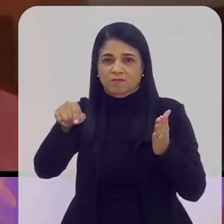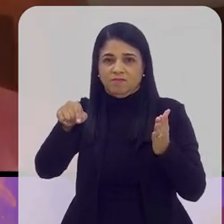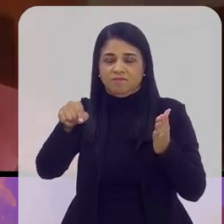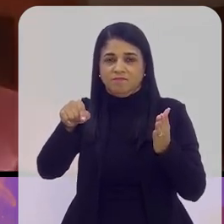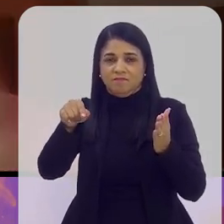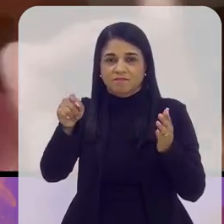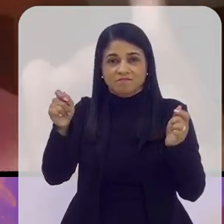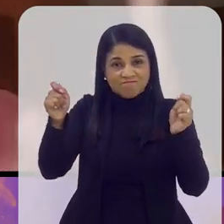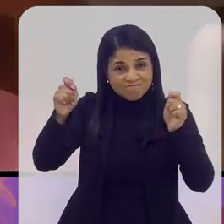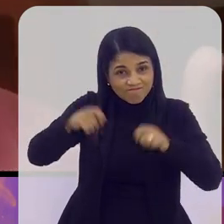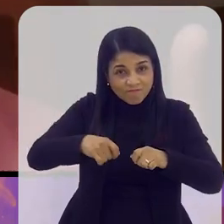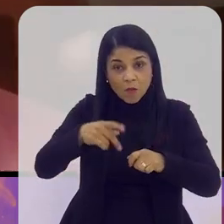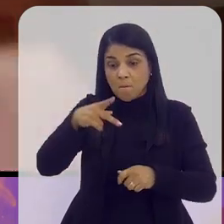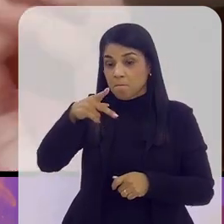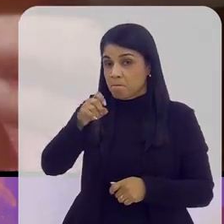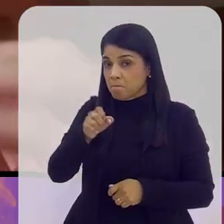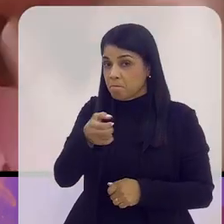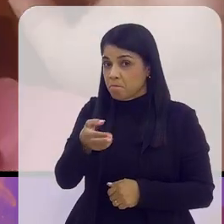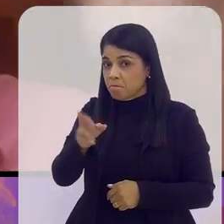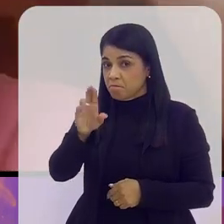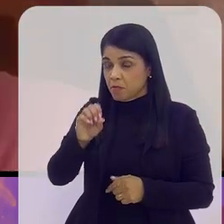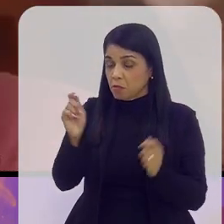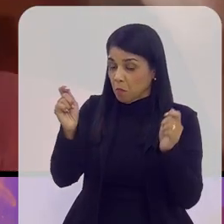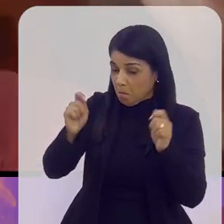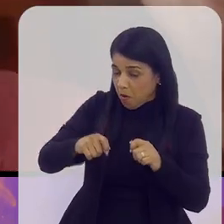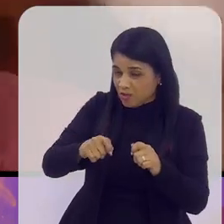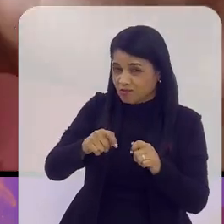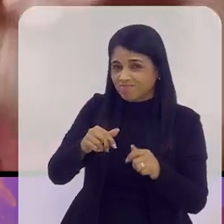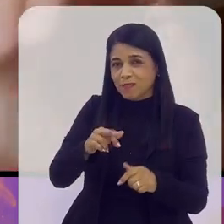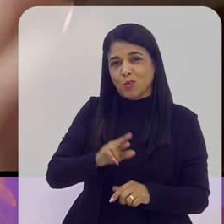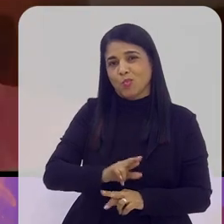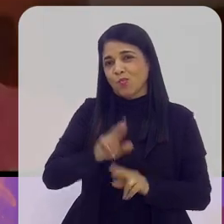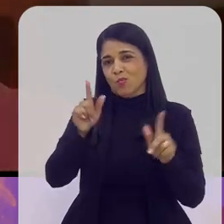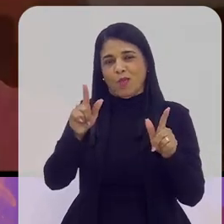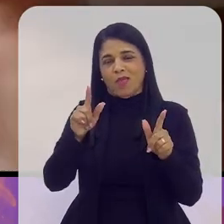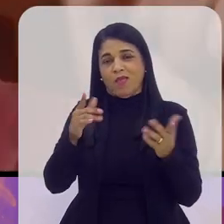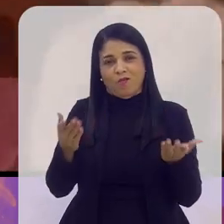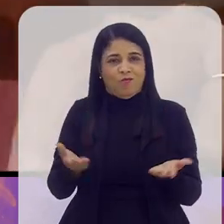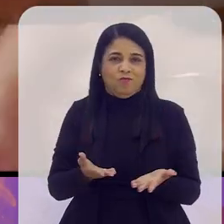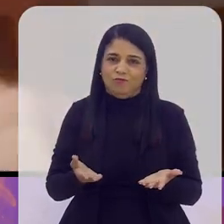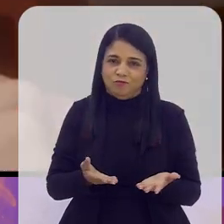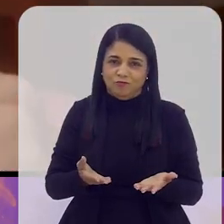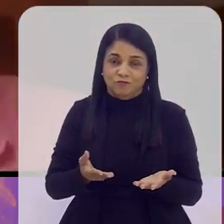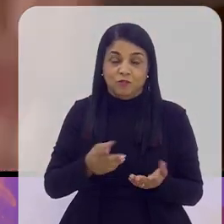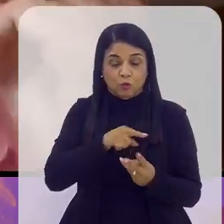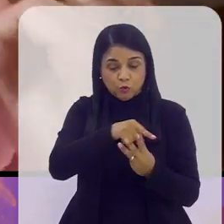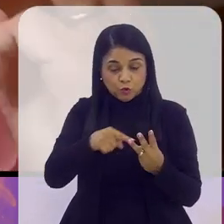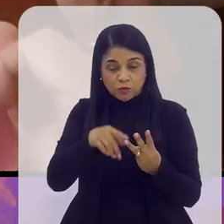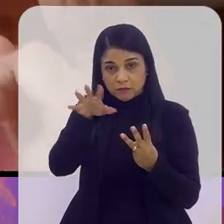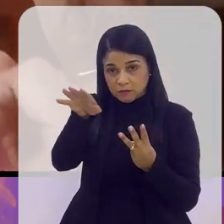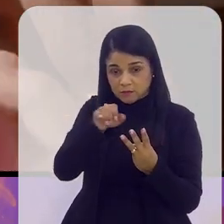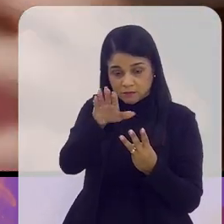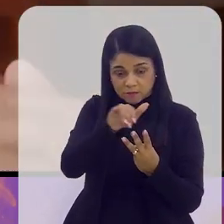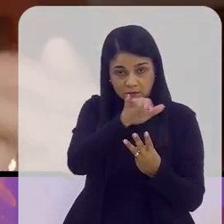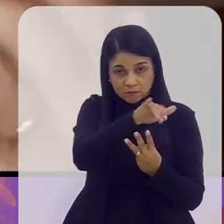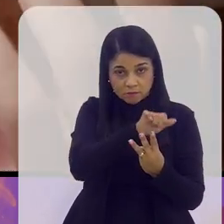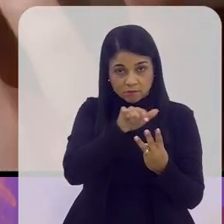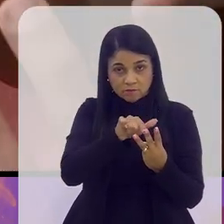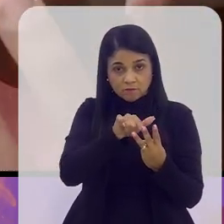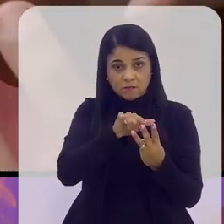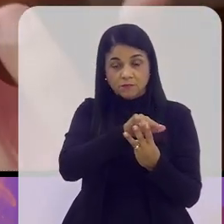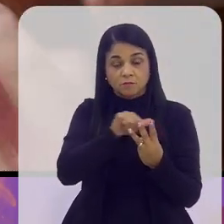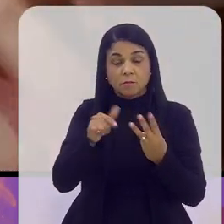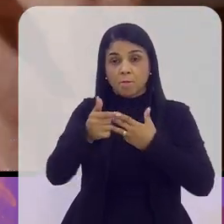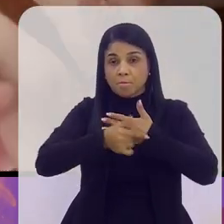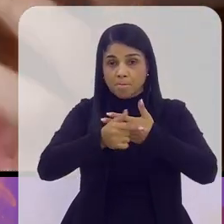preenchida. Potencialmente, o Pedro pode vir a ser esse jogador, mas não é hoje. E os três convocados que podem